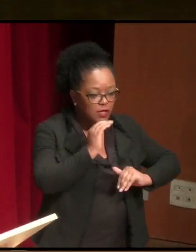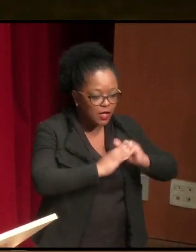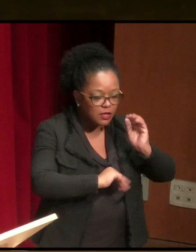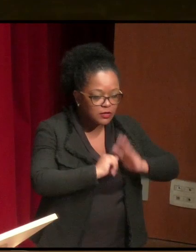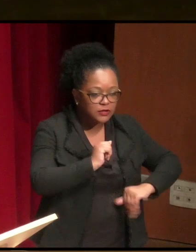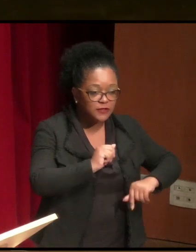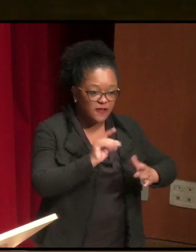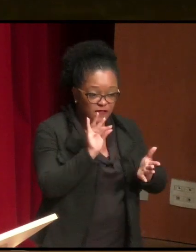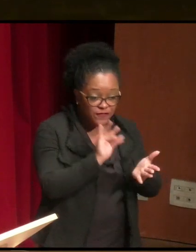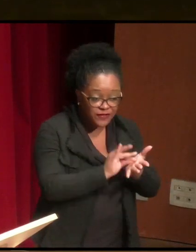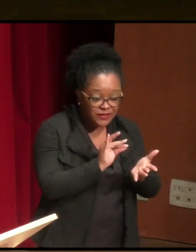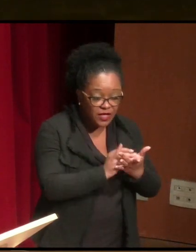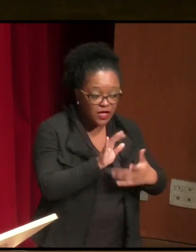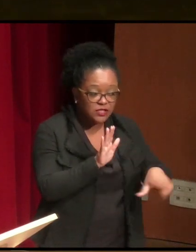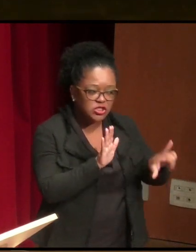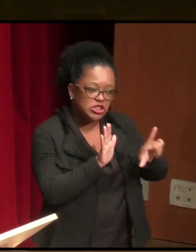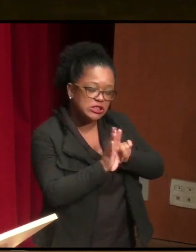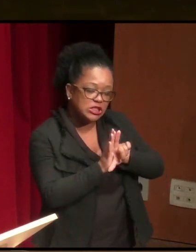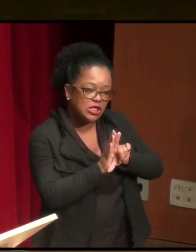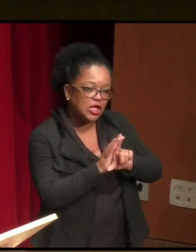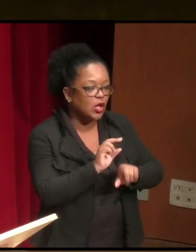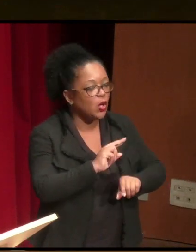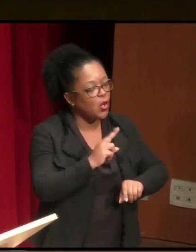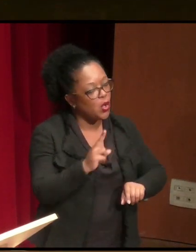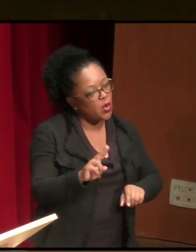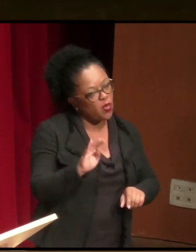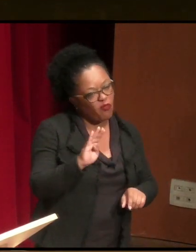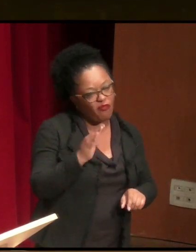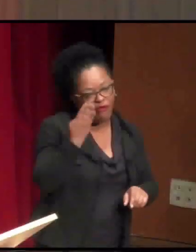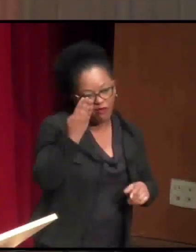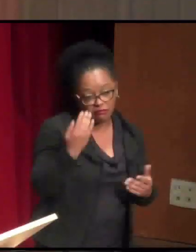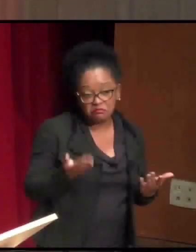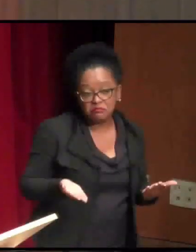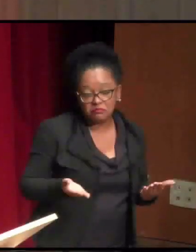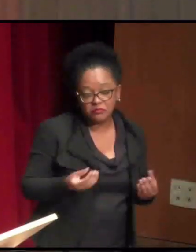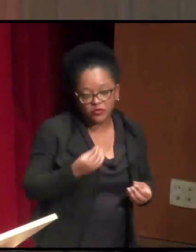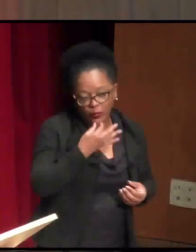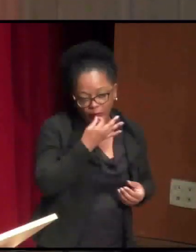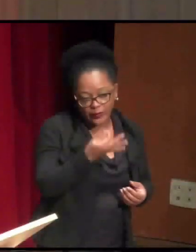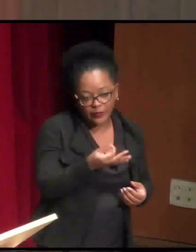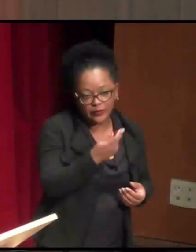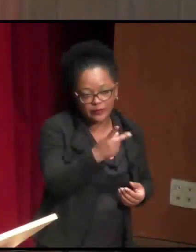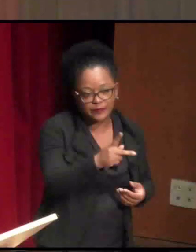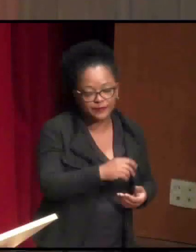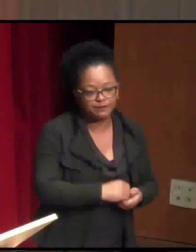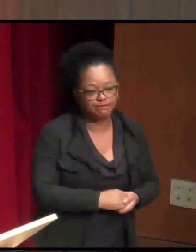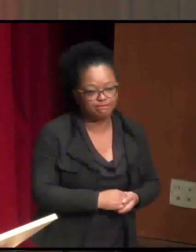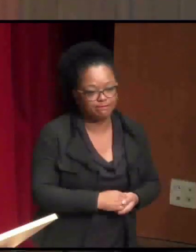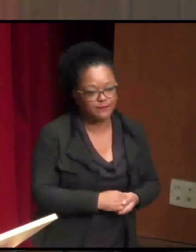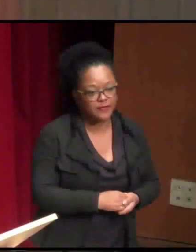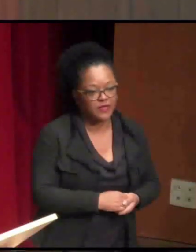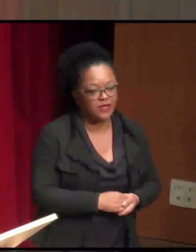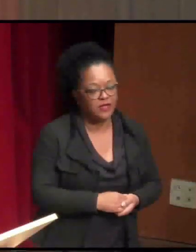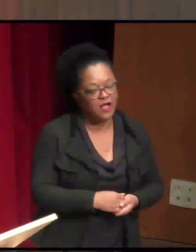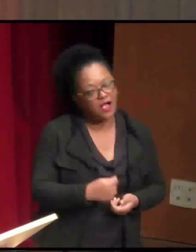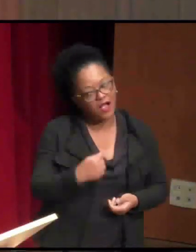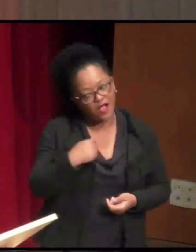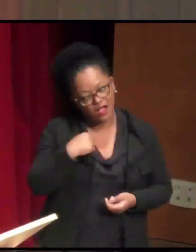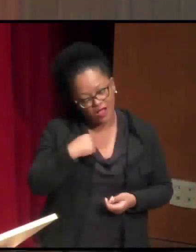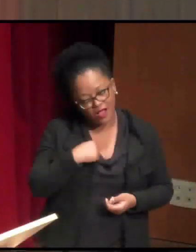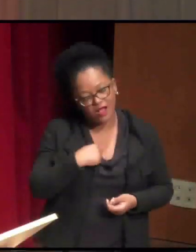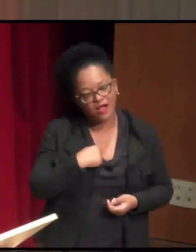Falta muito? Estamos na metade da floresta. Como é que é isso para você? Bom, eu sou copo cheísta, tá?